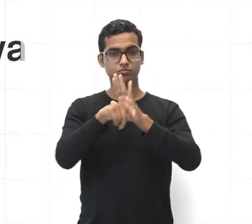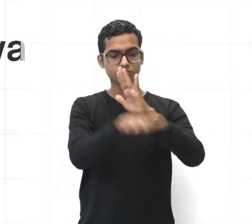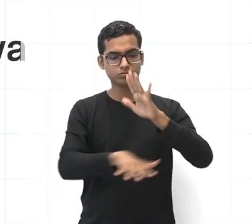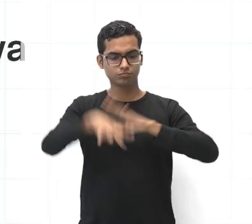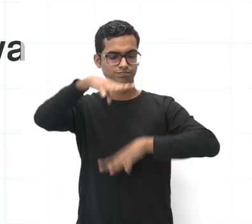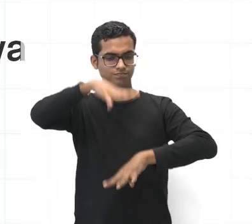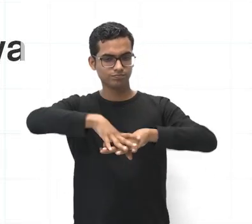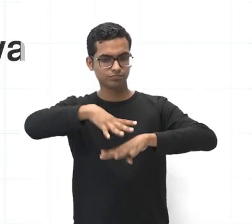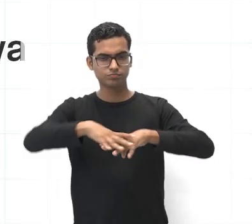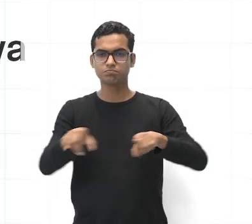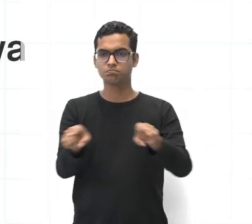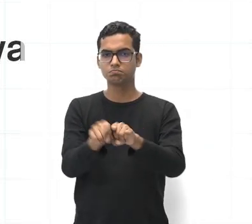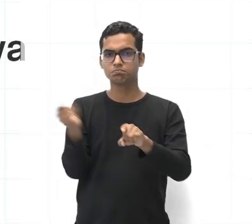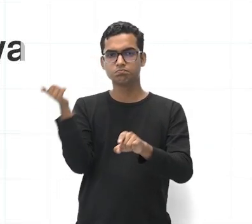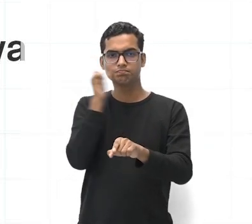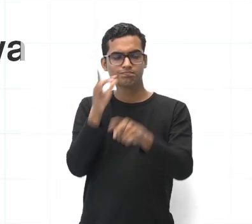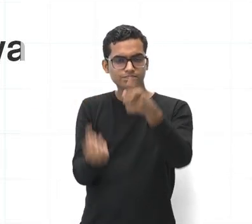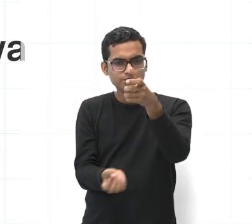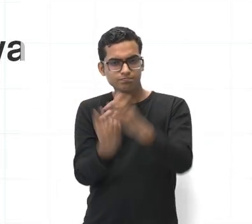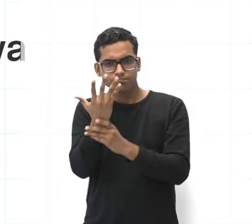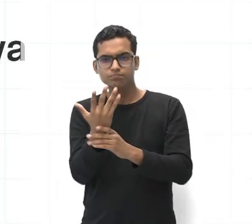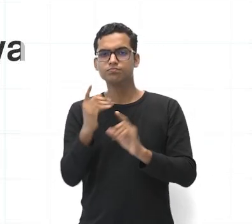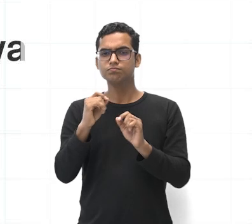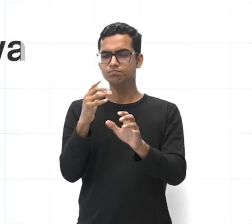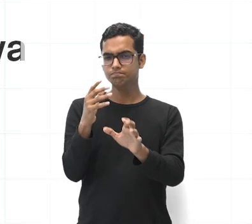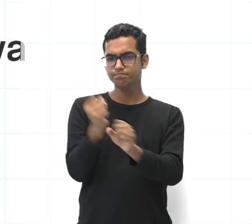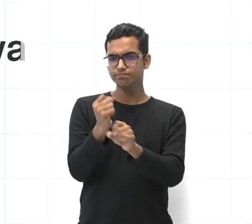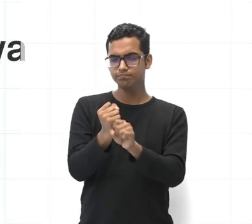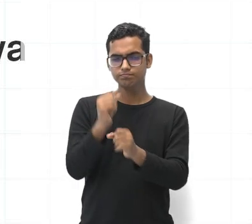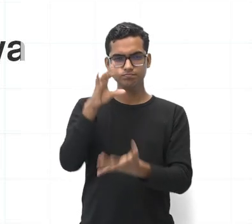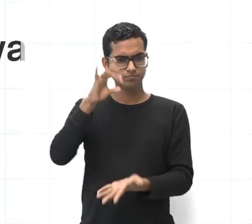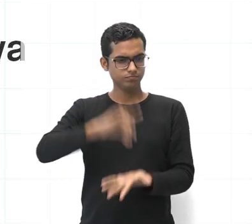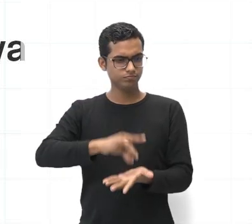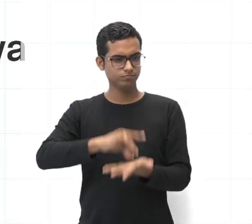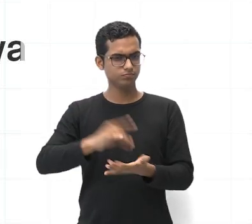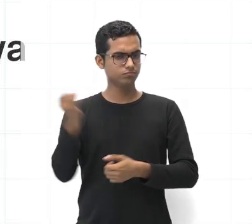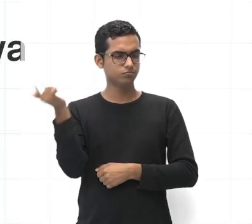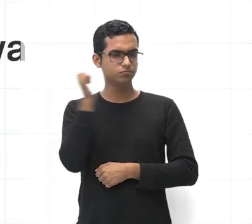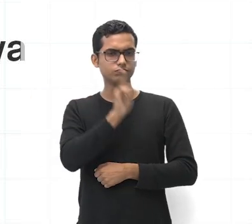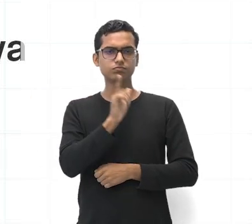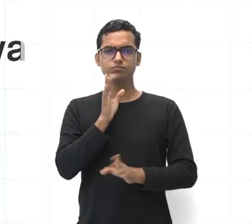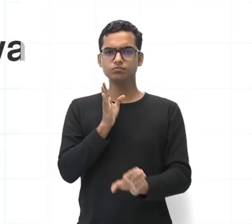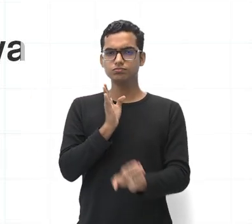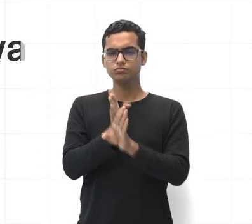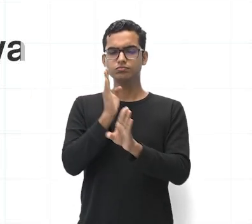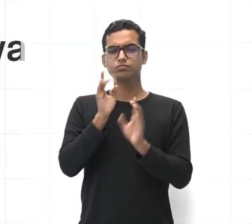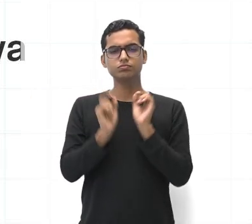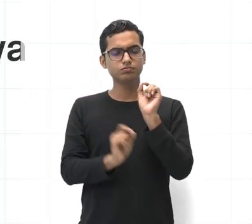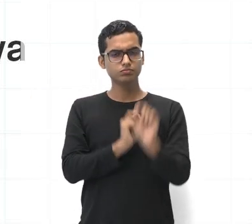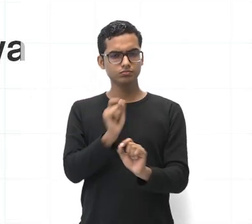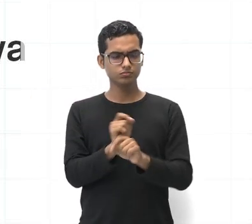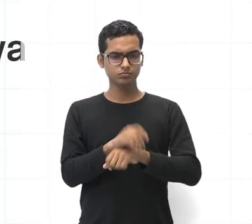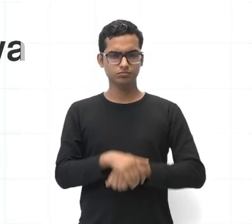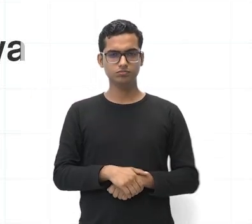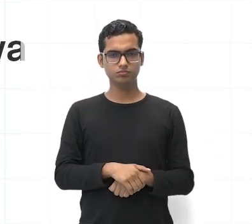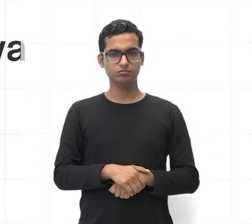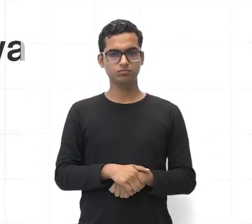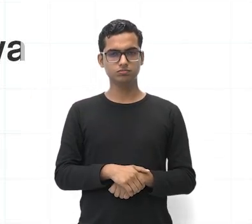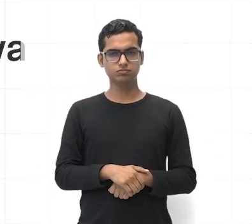assim ele conseguiu desenvolver um cálculo que deu com precisão